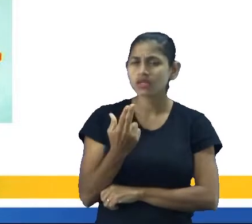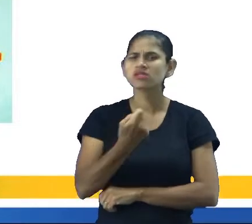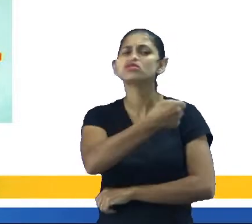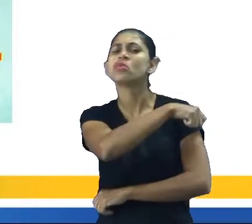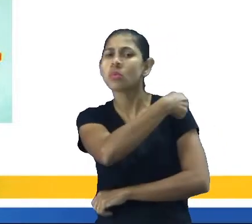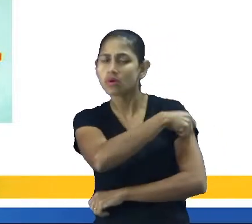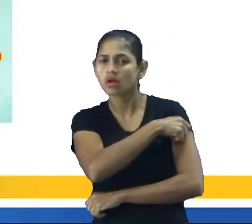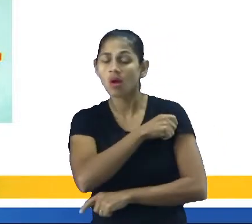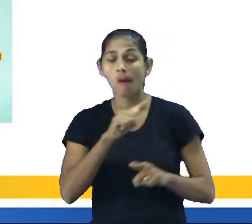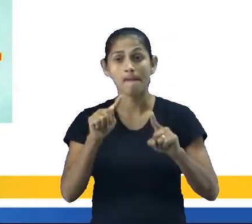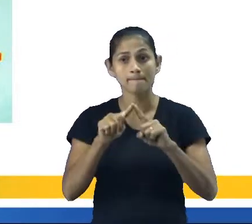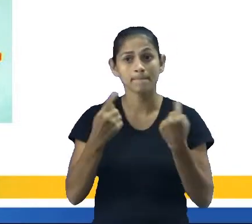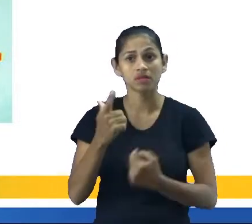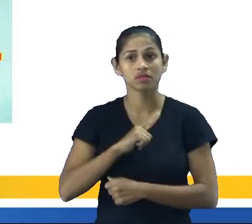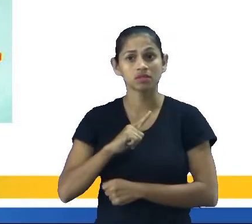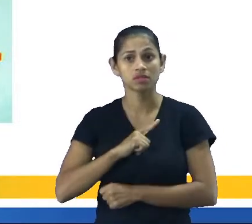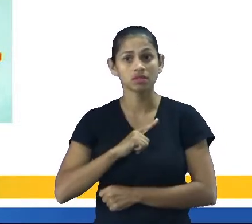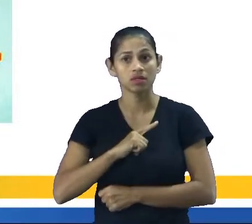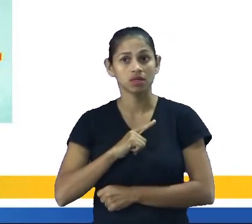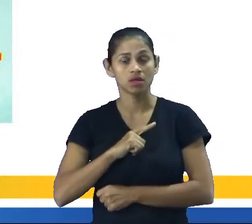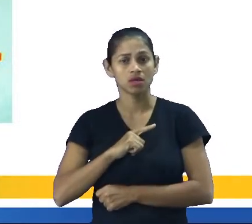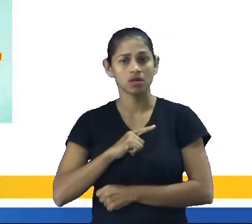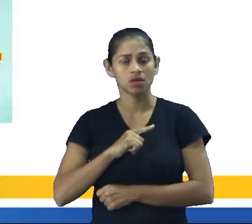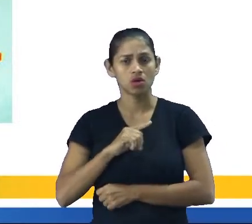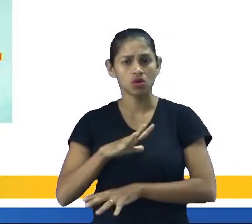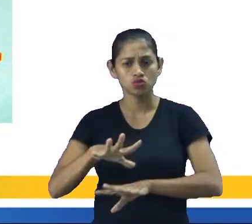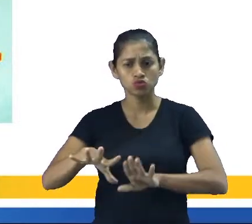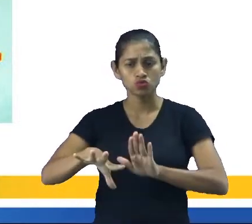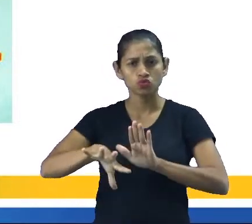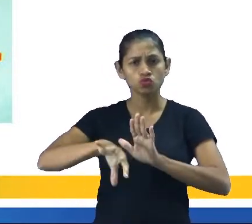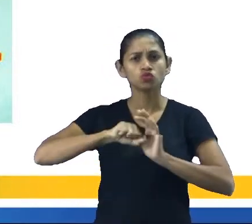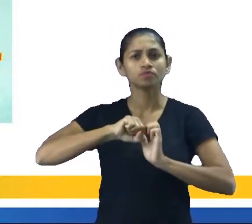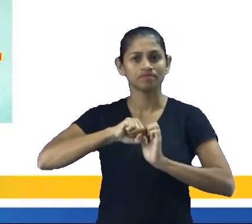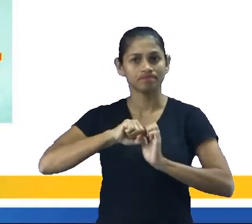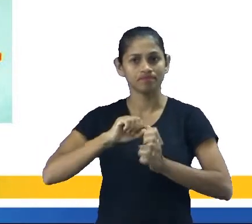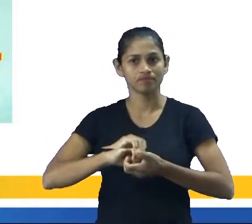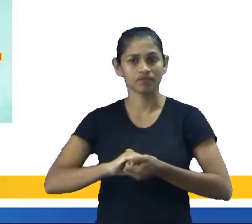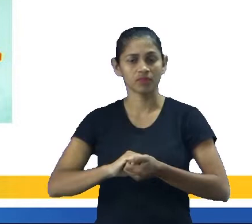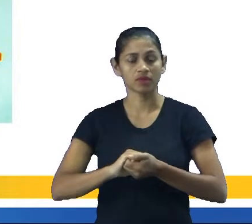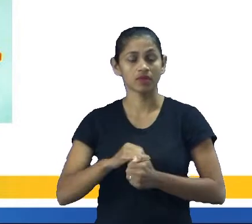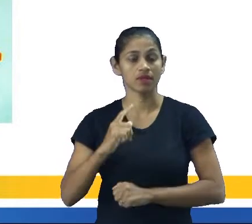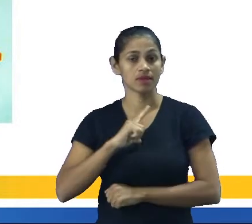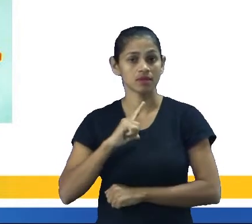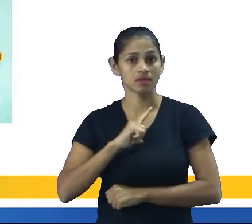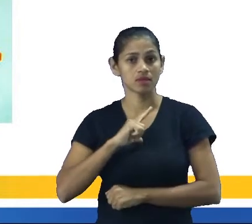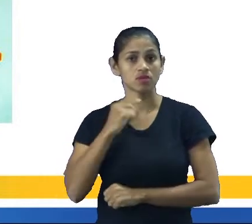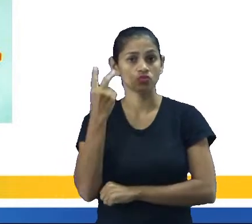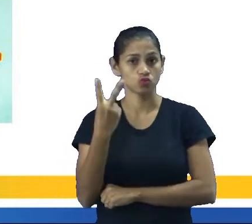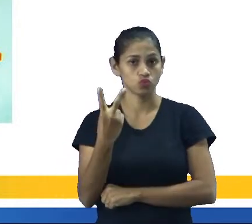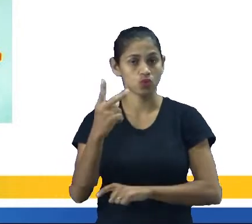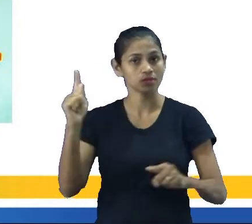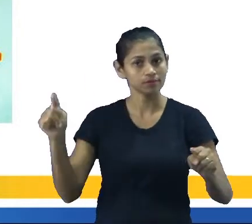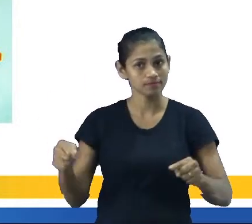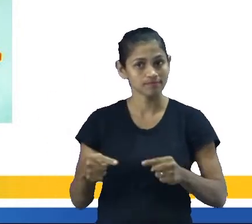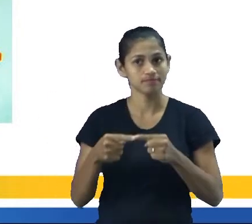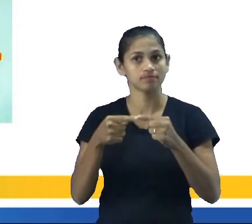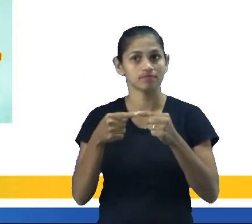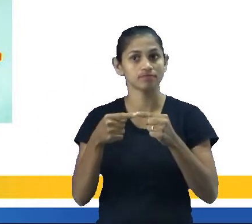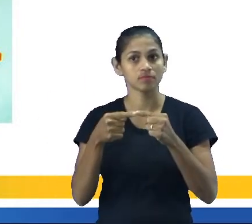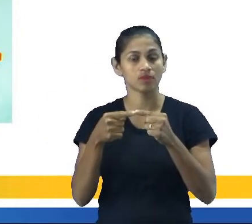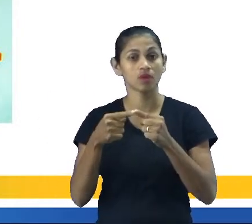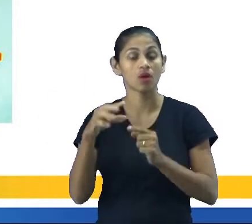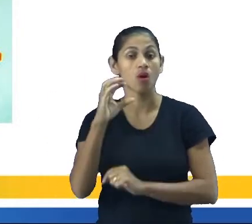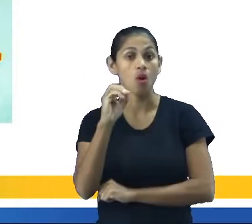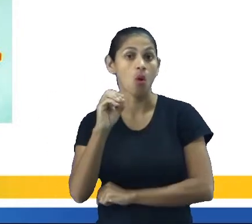uma insaturação, ou seja, ele vai ter uma dupla ligação, Então ali no álcool, ele era o quê? Era um OH,